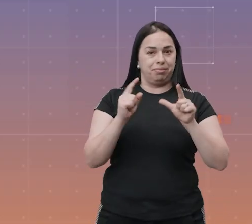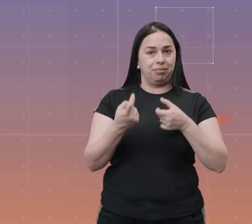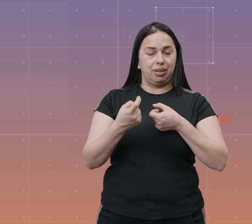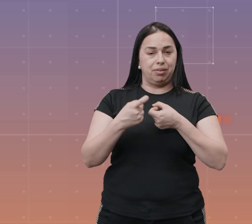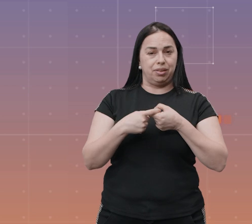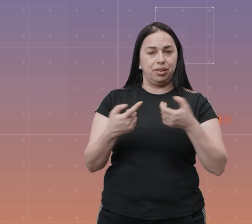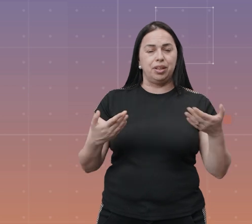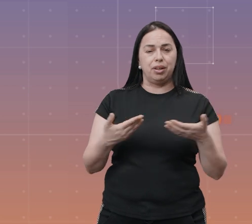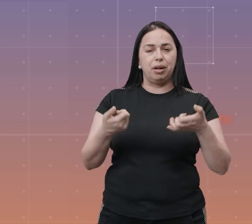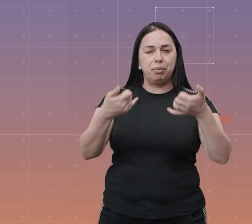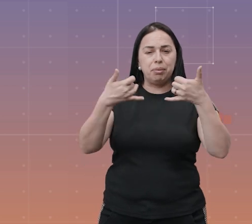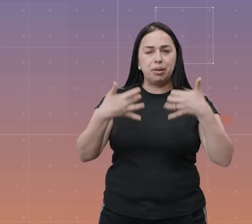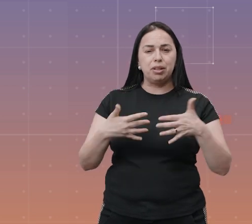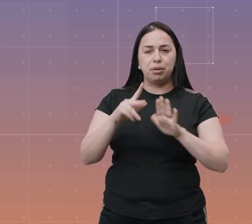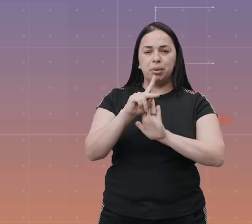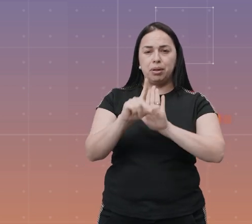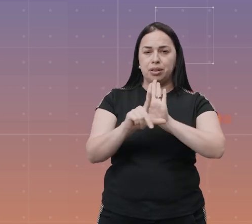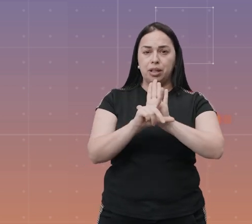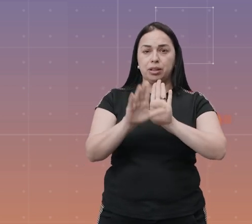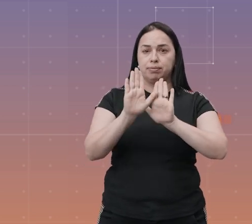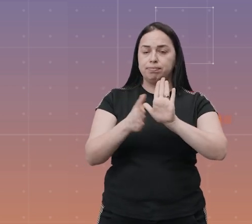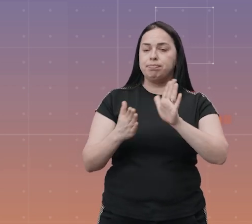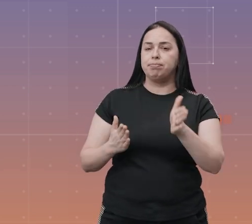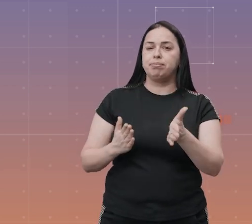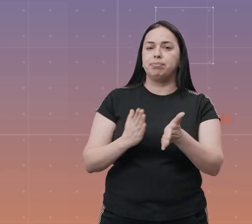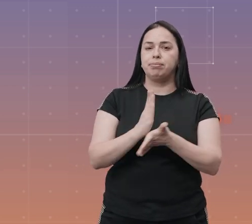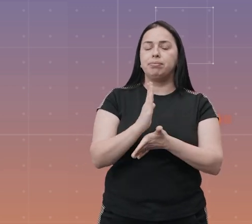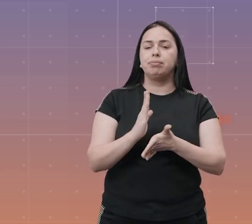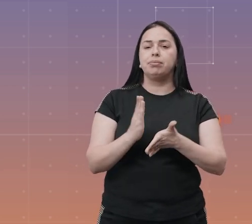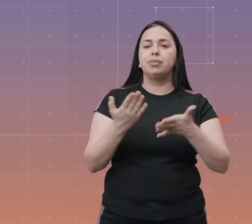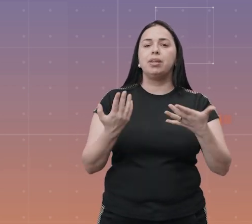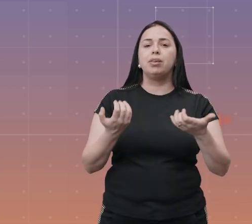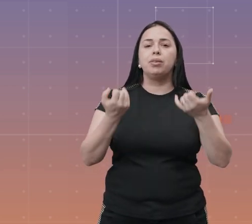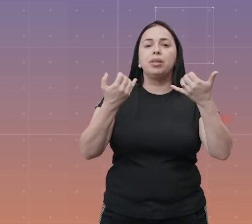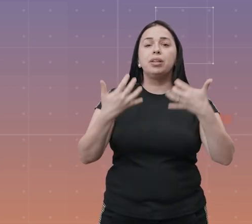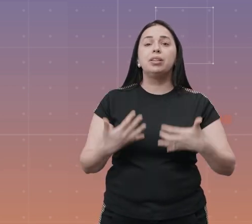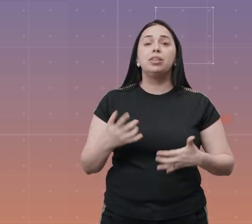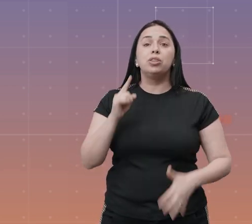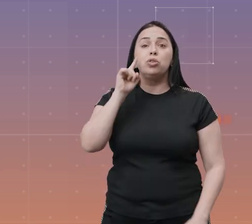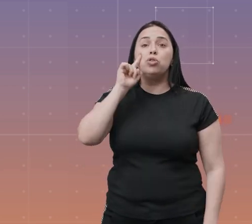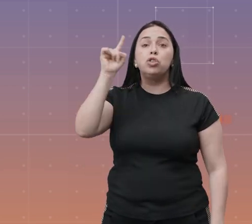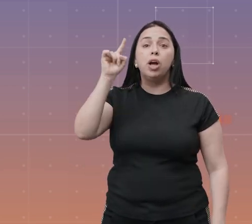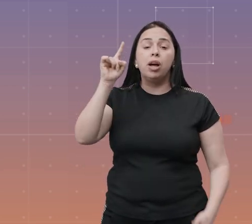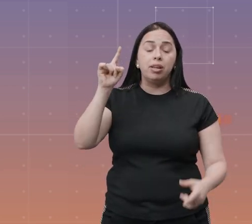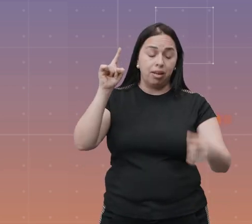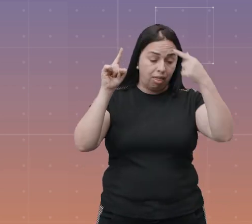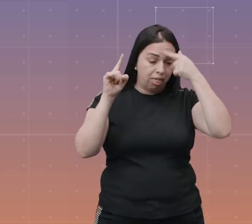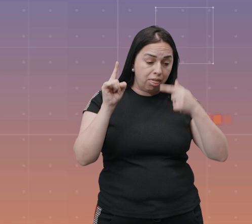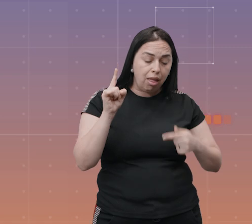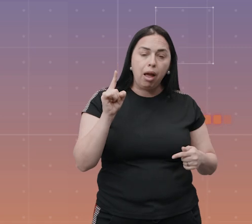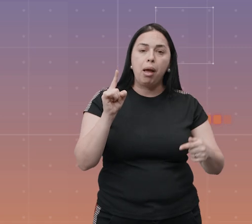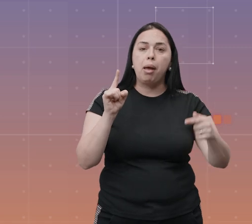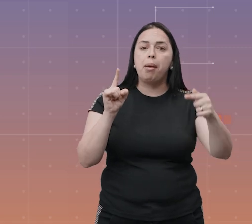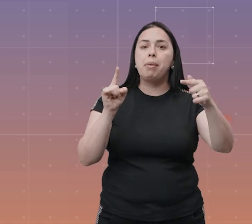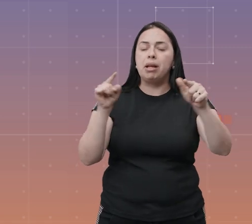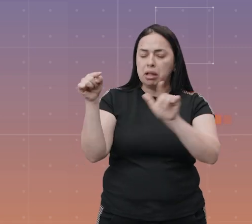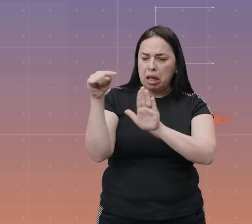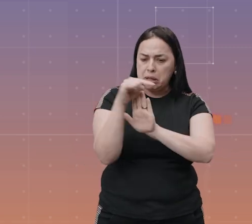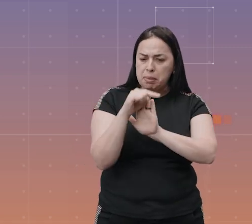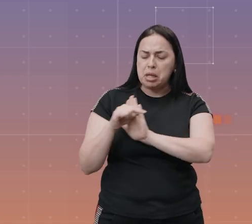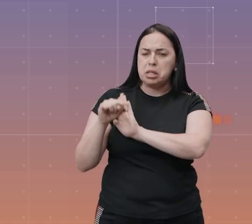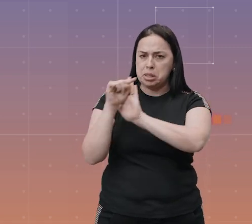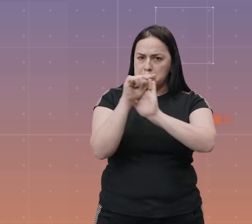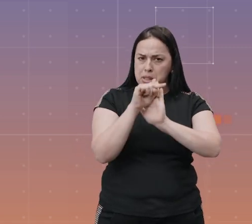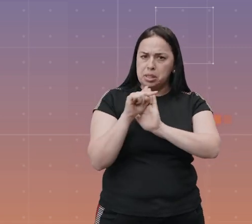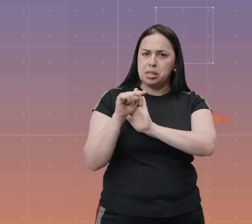Estamos de volta. Vamos começar falando de um projeto aprovado na Câmara que cria na cidade o Dia e a Semana Municipal da